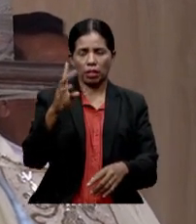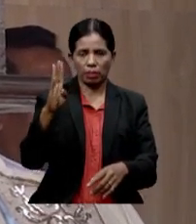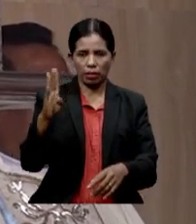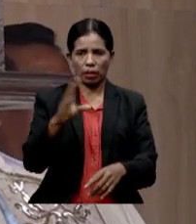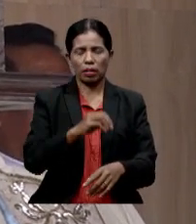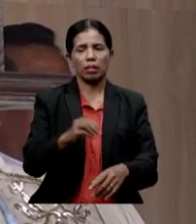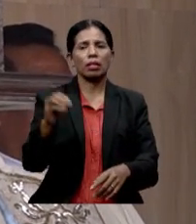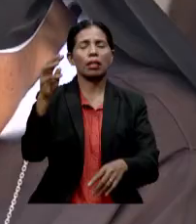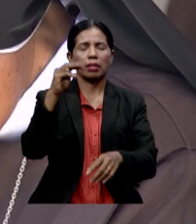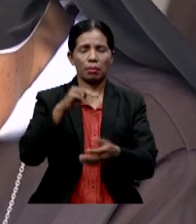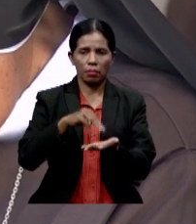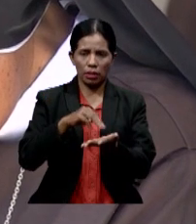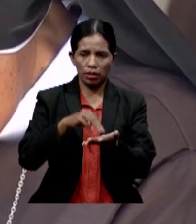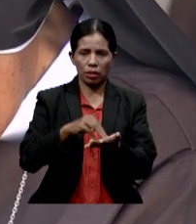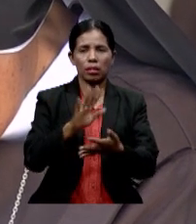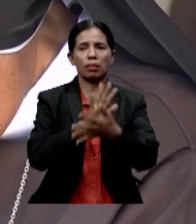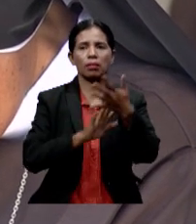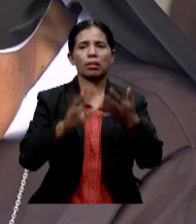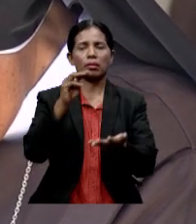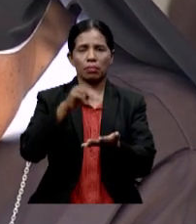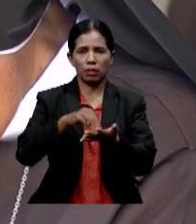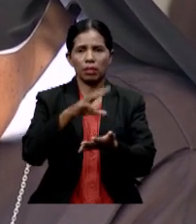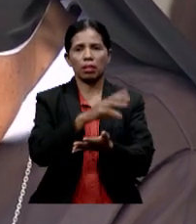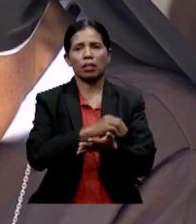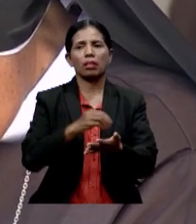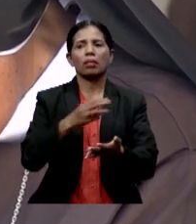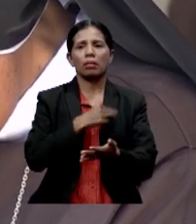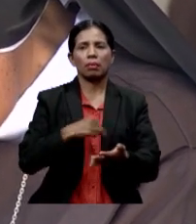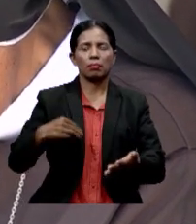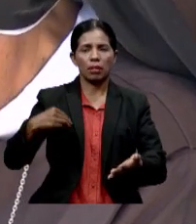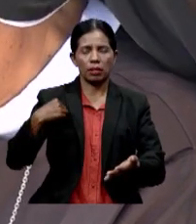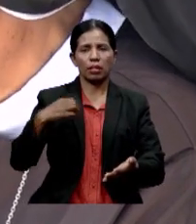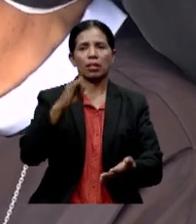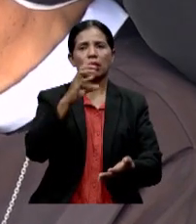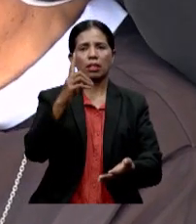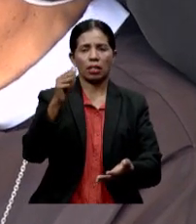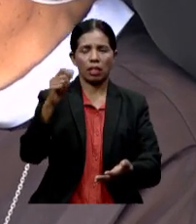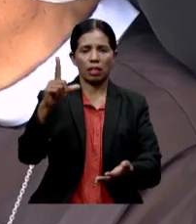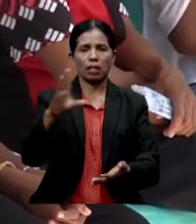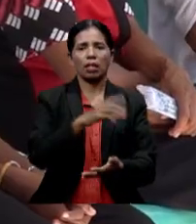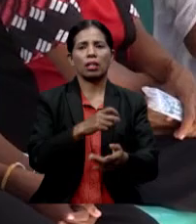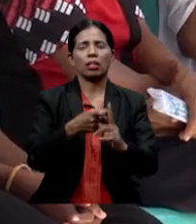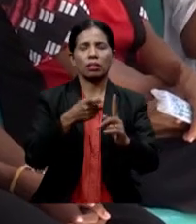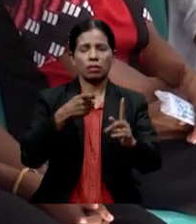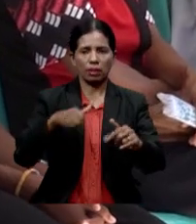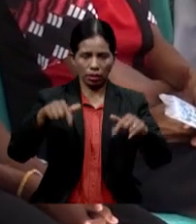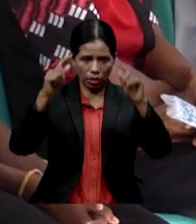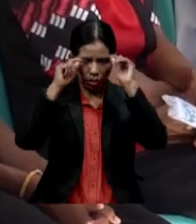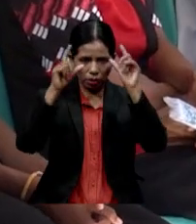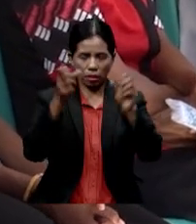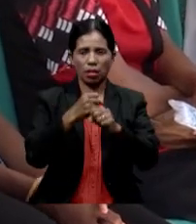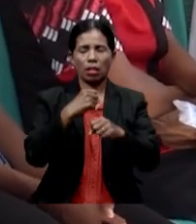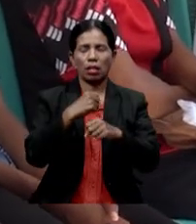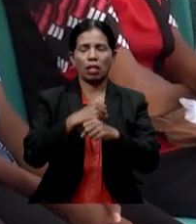minha homilia celebração missa fúnebre irmã Idália Hateten, saudosa mãe e Timor, halau minha